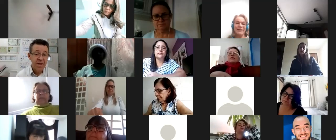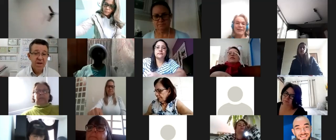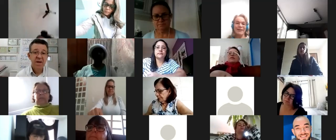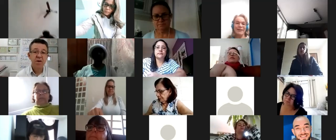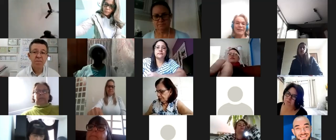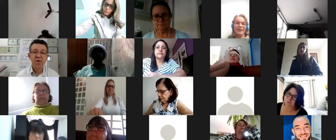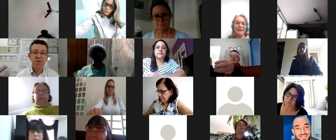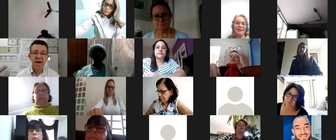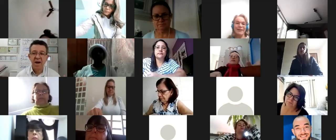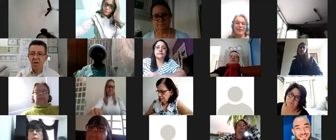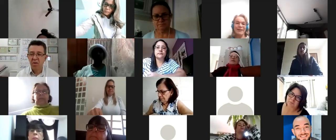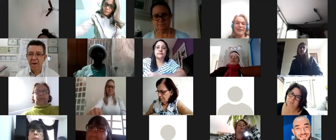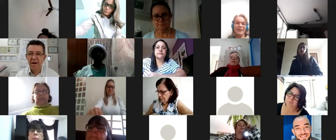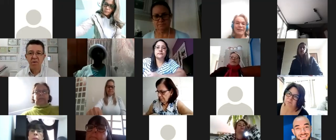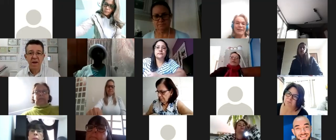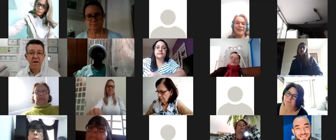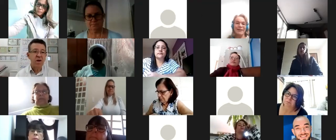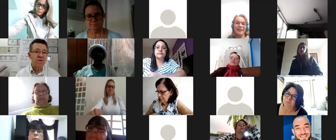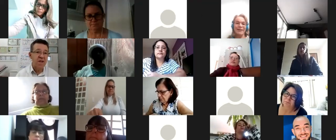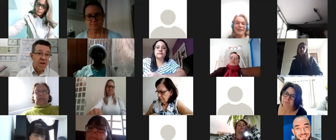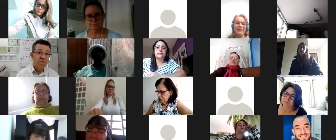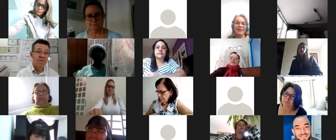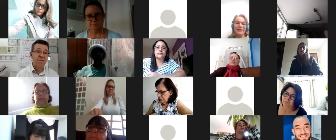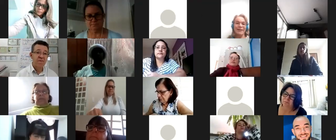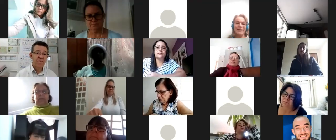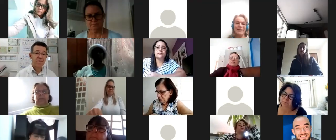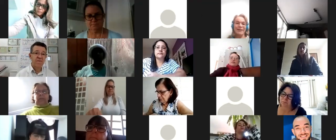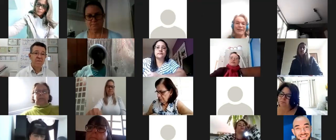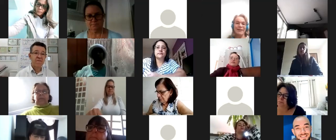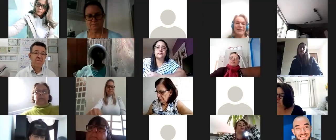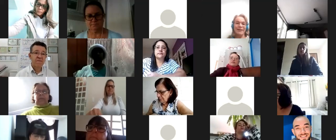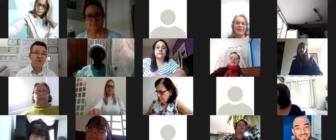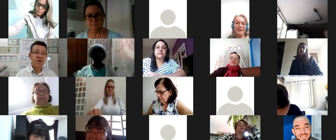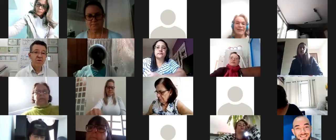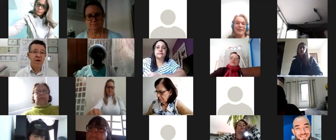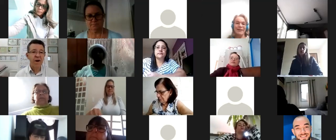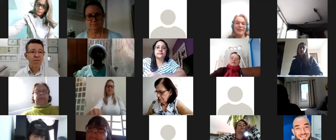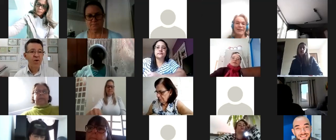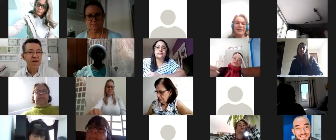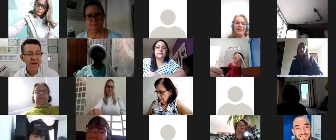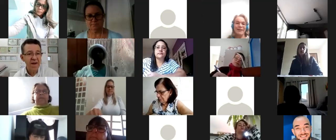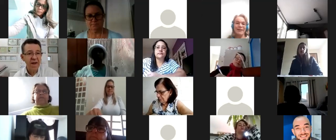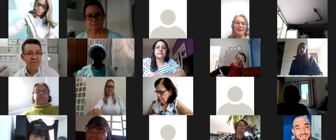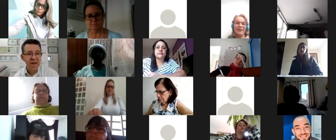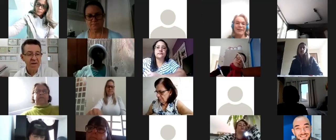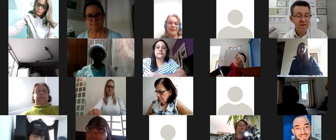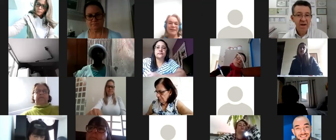bem. Eu não posso dar algo para alguém que eu não tenho. Se eu não tenho harmonia em mim,